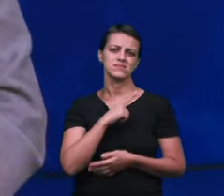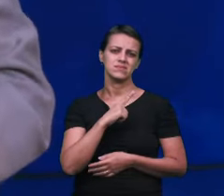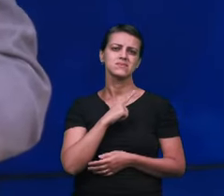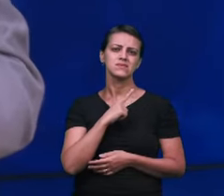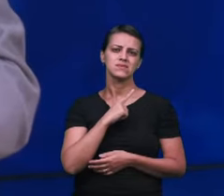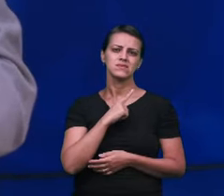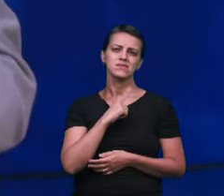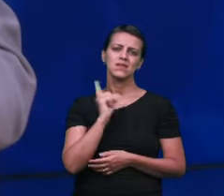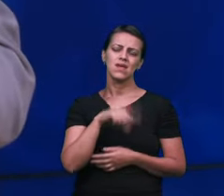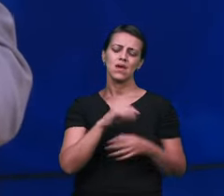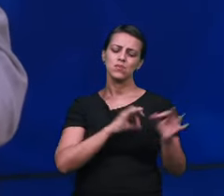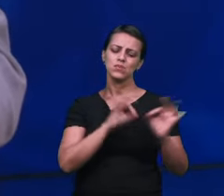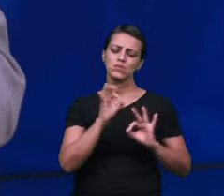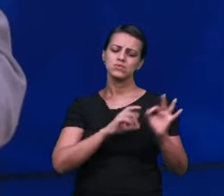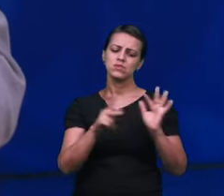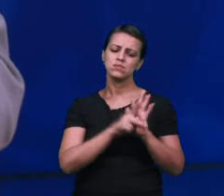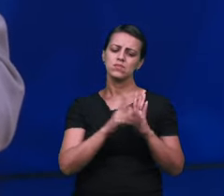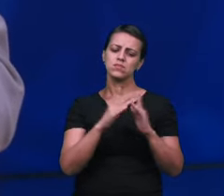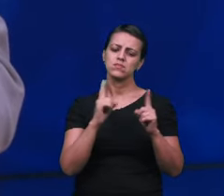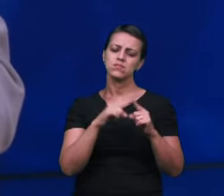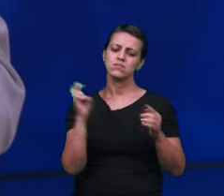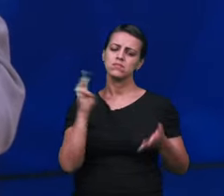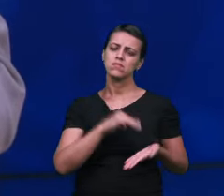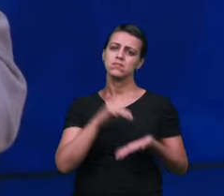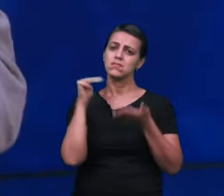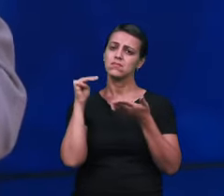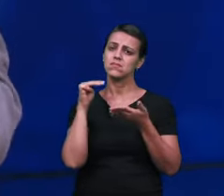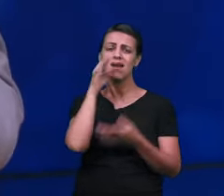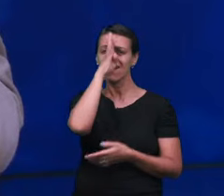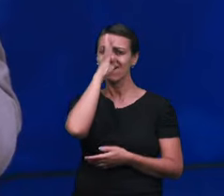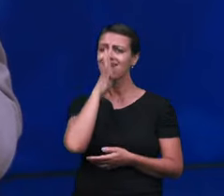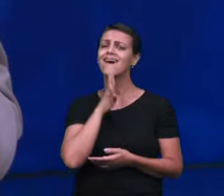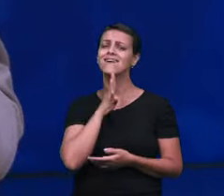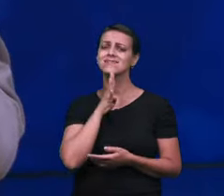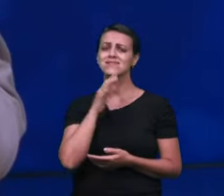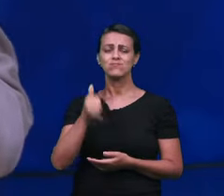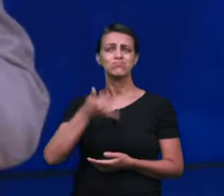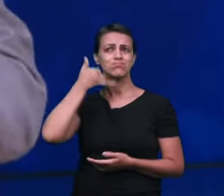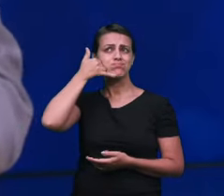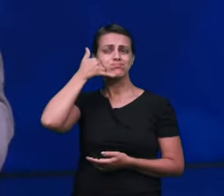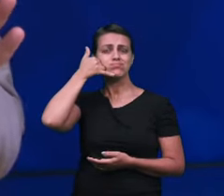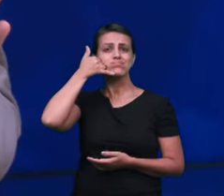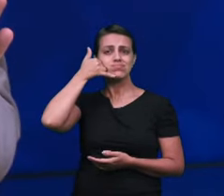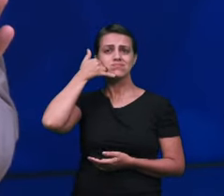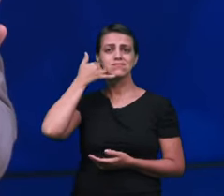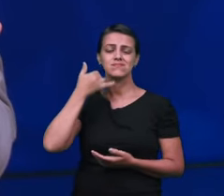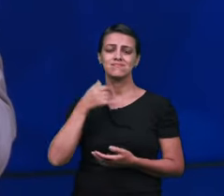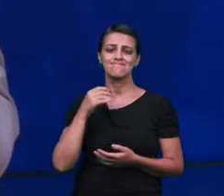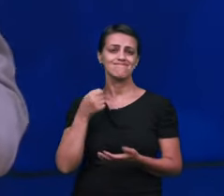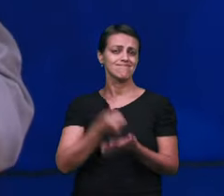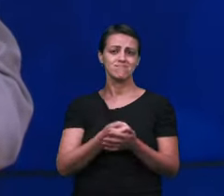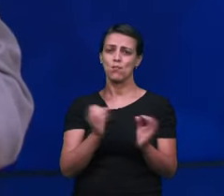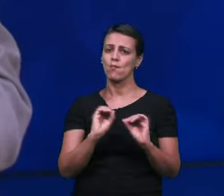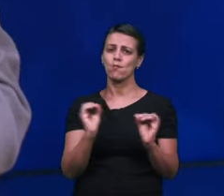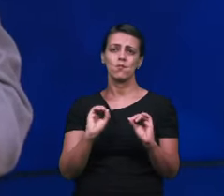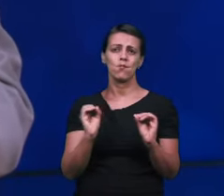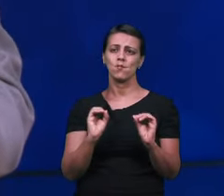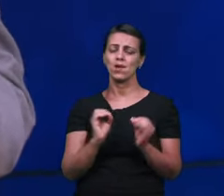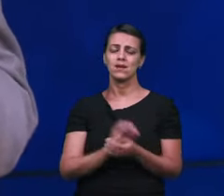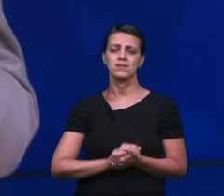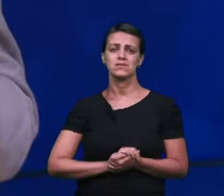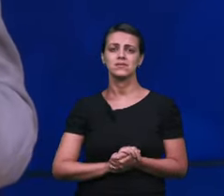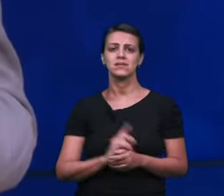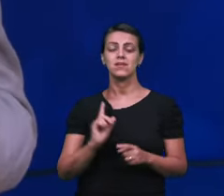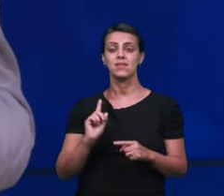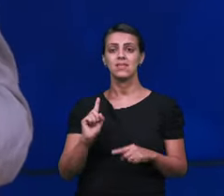Maranata. Primeiro, eu quero dizer o seguinte, a ligação é gratuita, você não paga nada por ela. É 0800 mesmo. Depois,